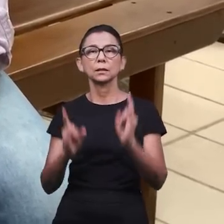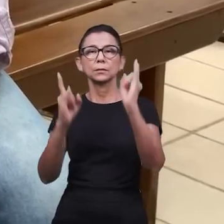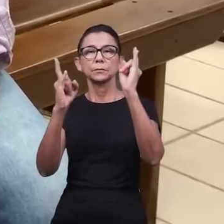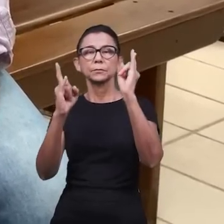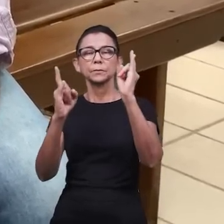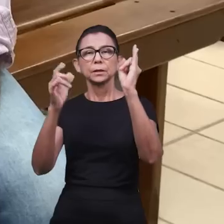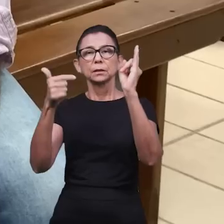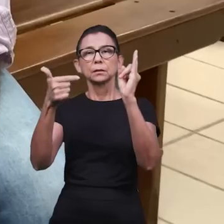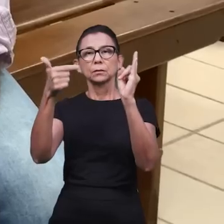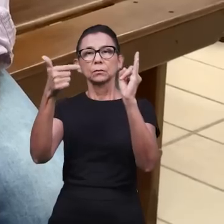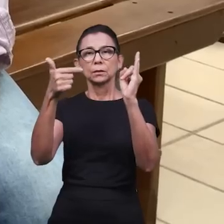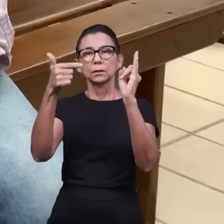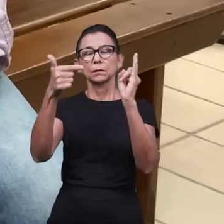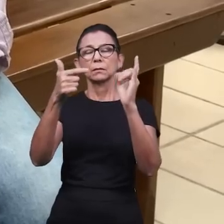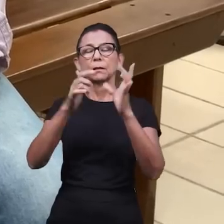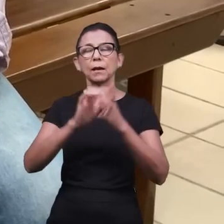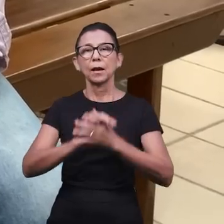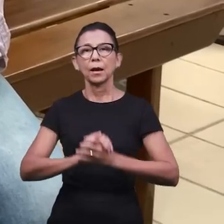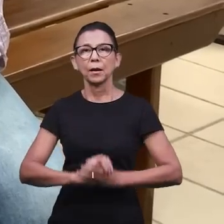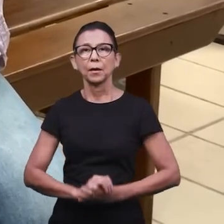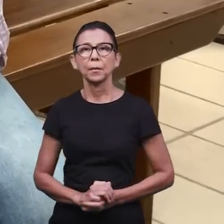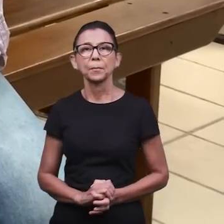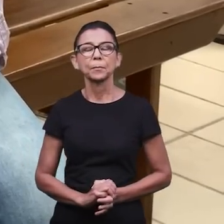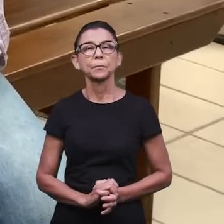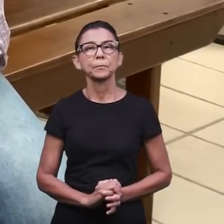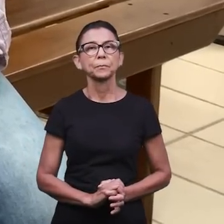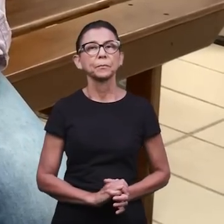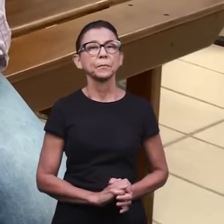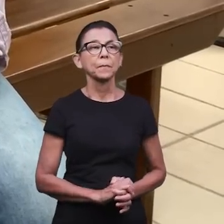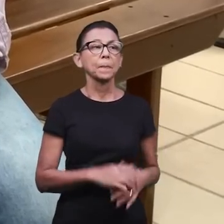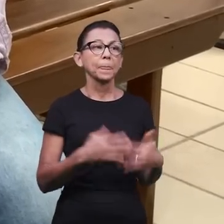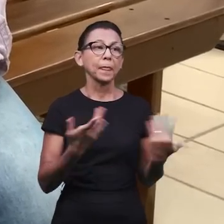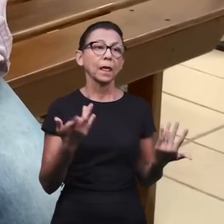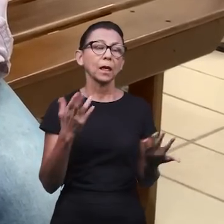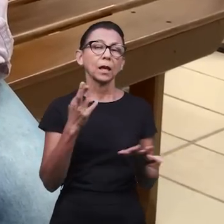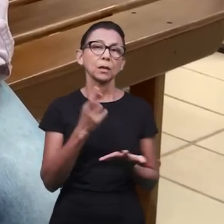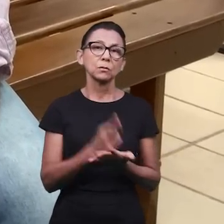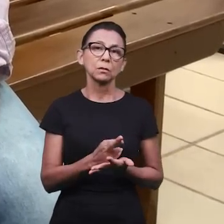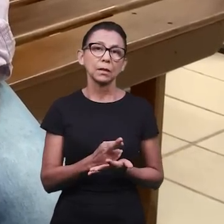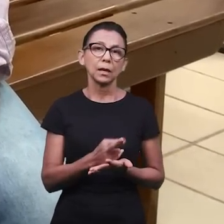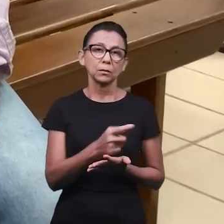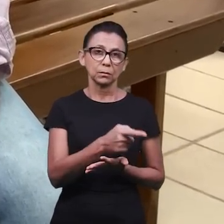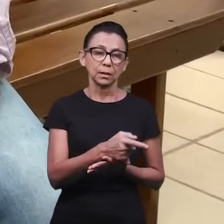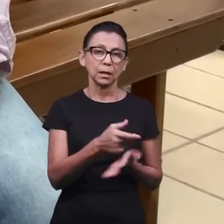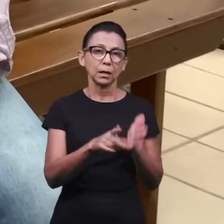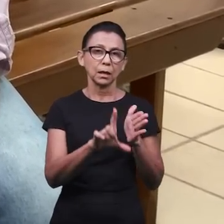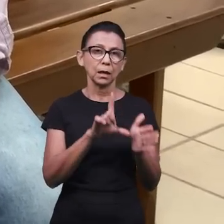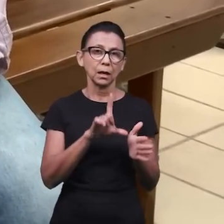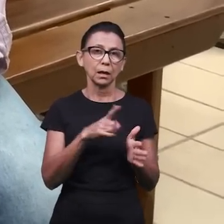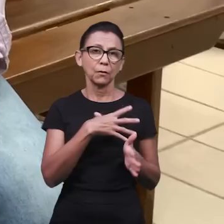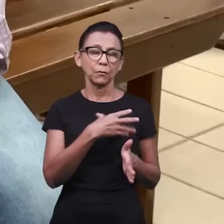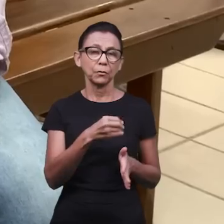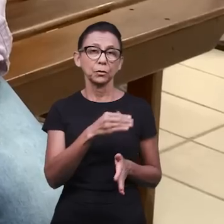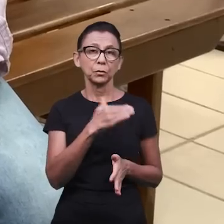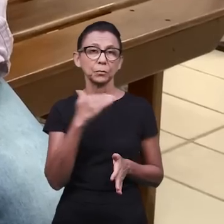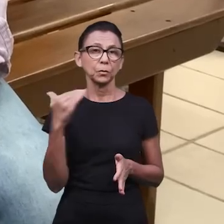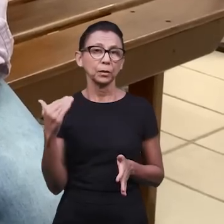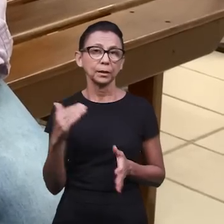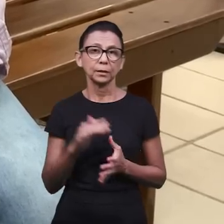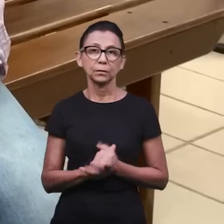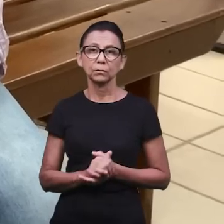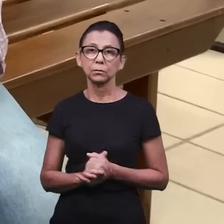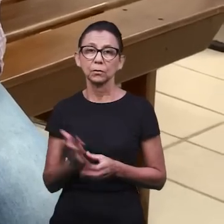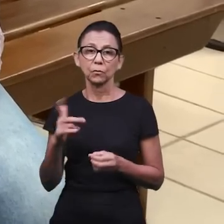e o médico, quando foi me chamar, o obstetra, o que me deu o laudo que meu filho tinha morrido, disse para mim, pode passar a mãe do bebê